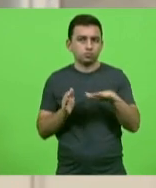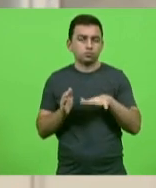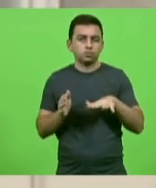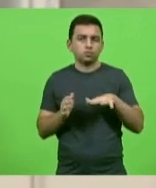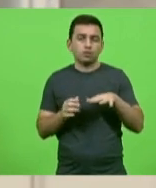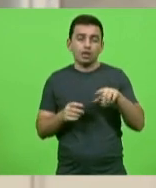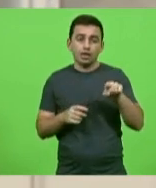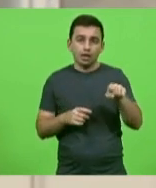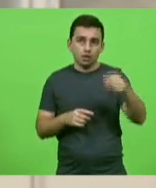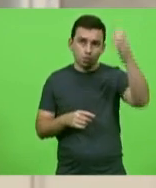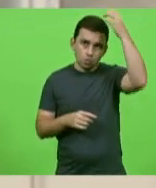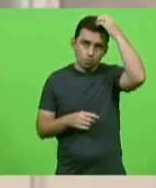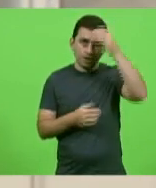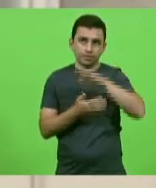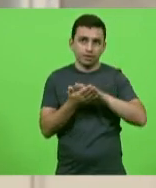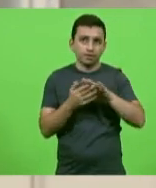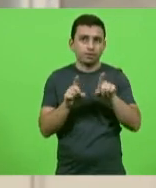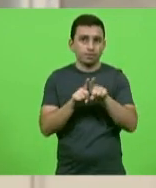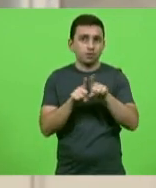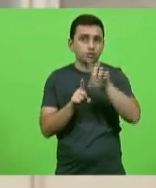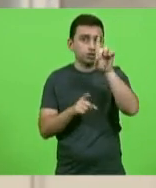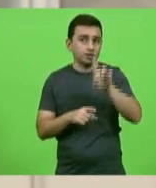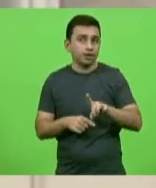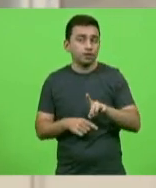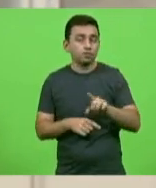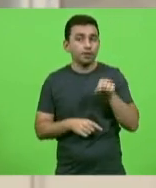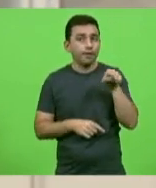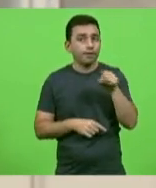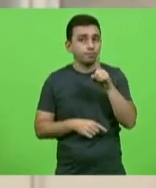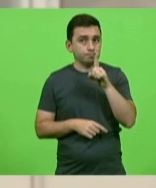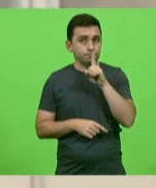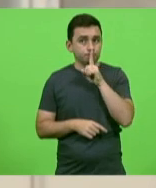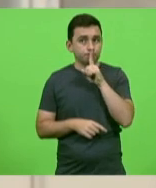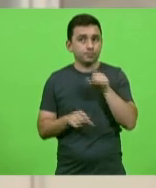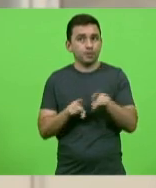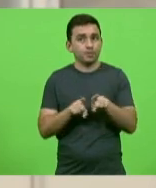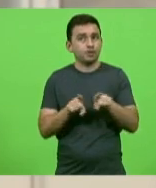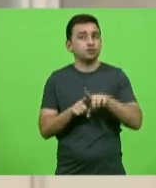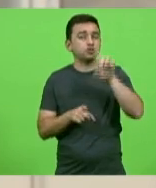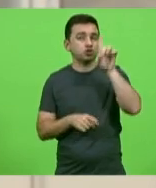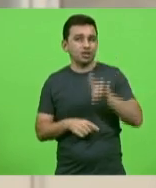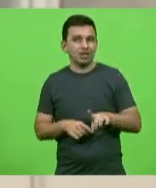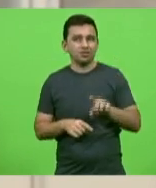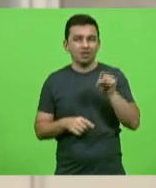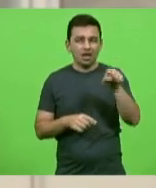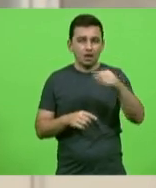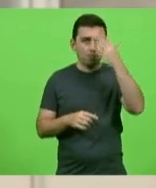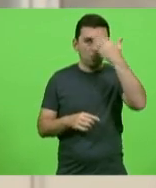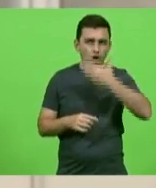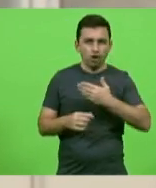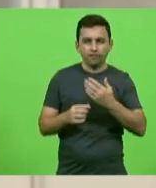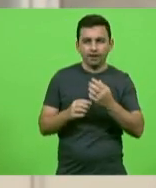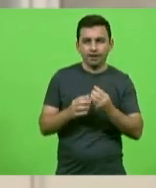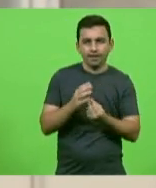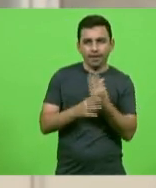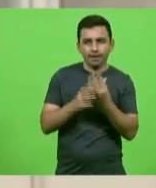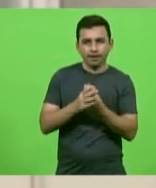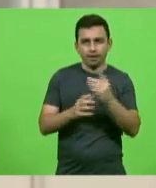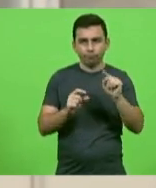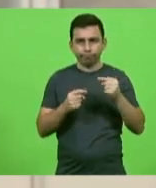da inocência e do direito e permanecer em silêncio e do direito de não produzir provas contra si